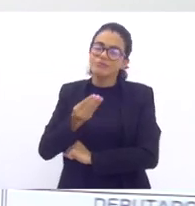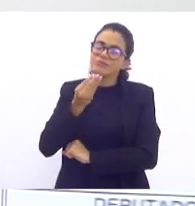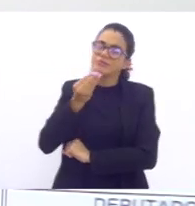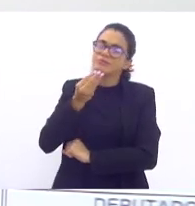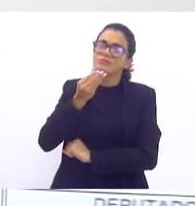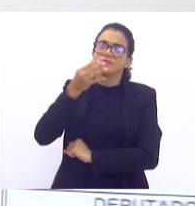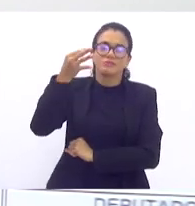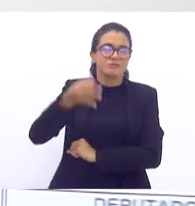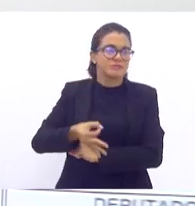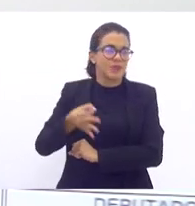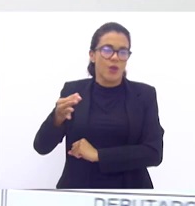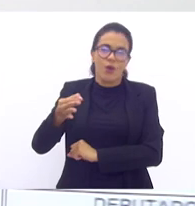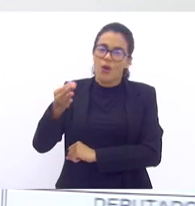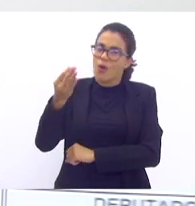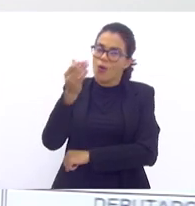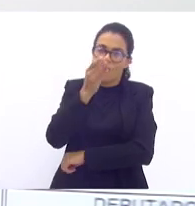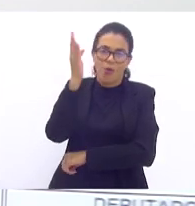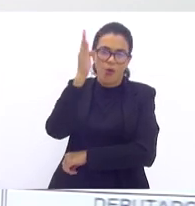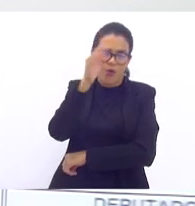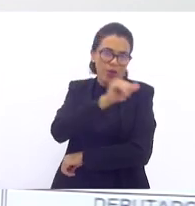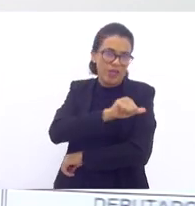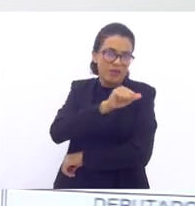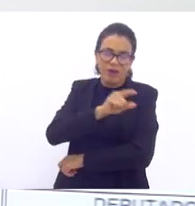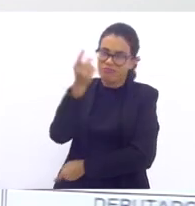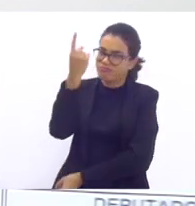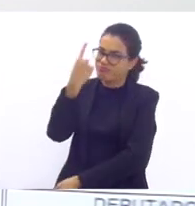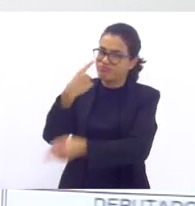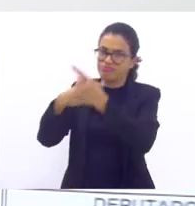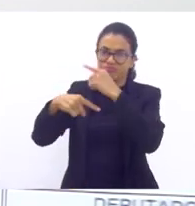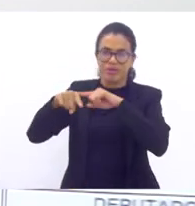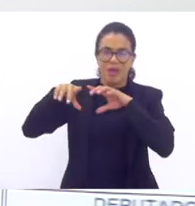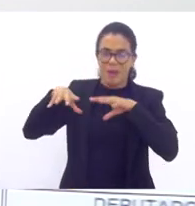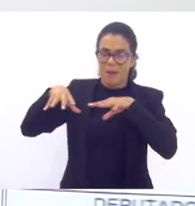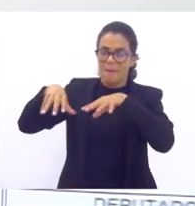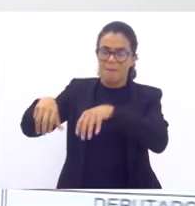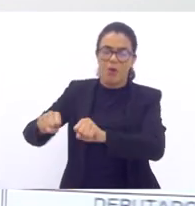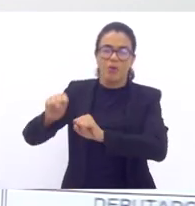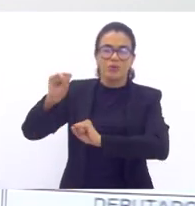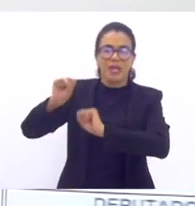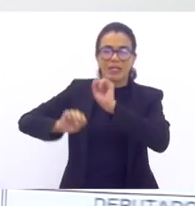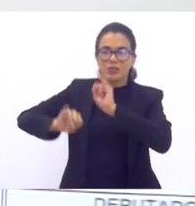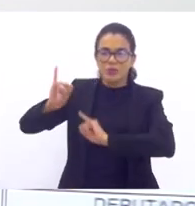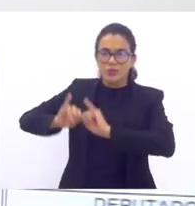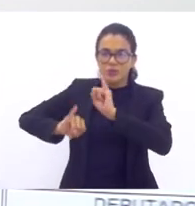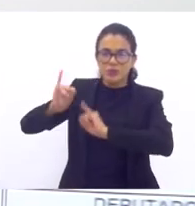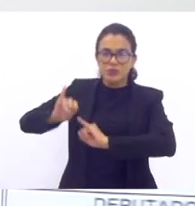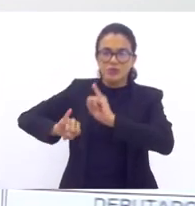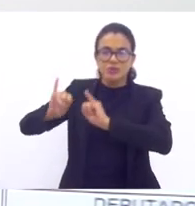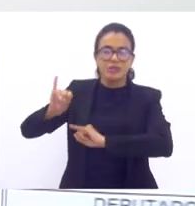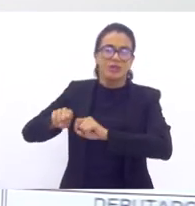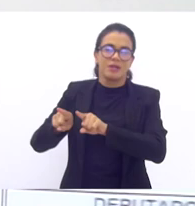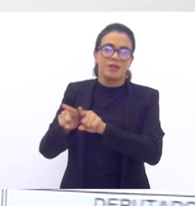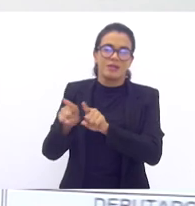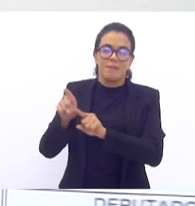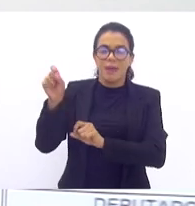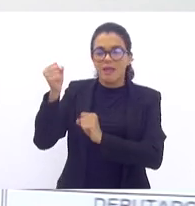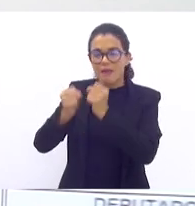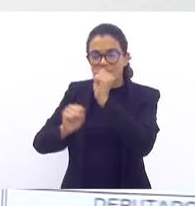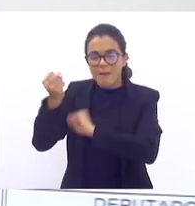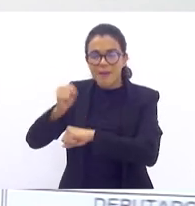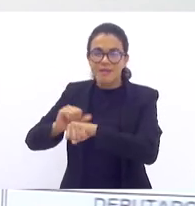o Rio vai a tomar o seu espaço tanto na indústria da sidelogia